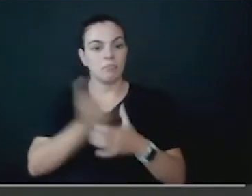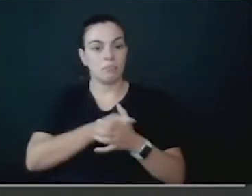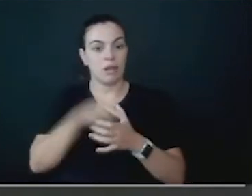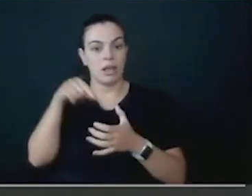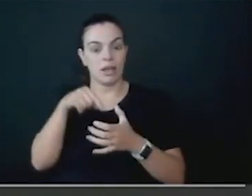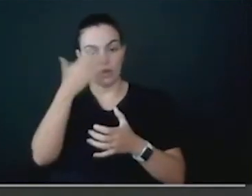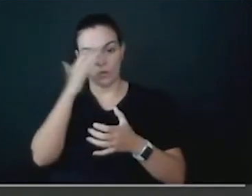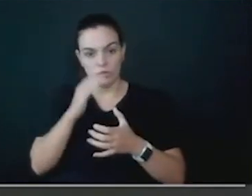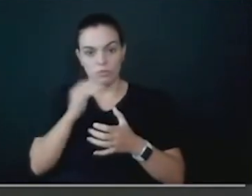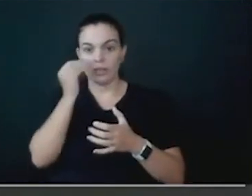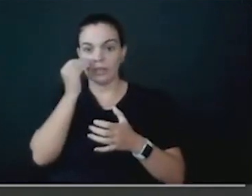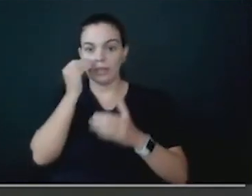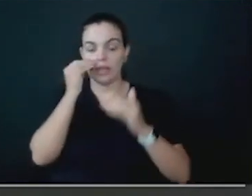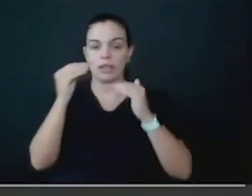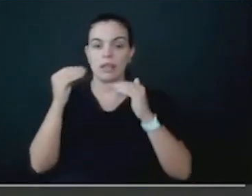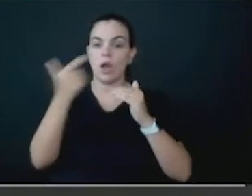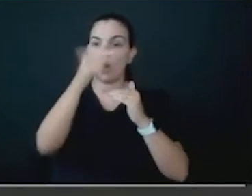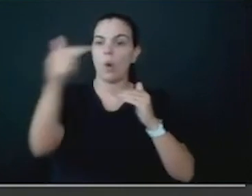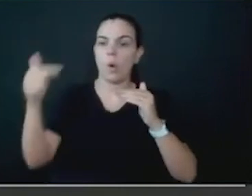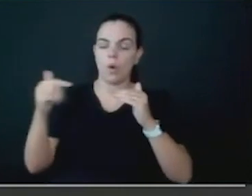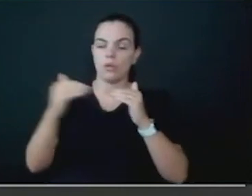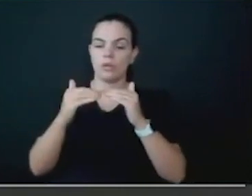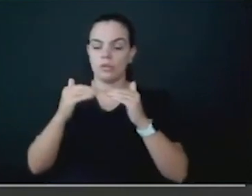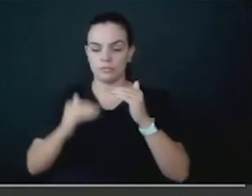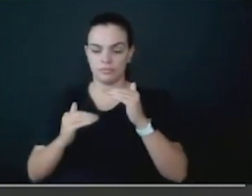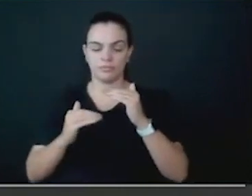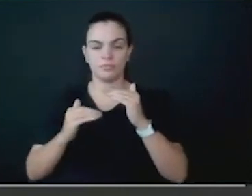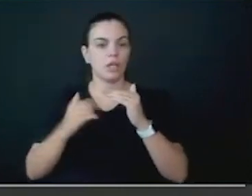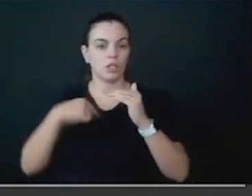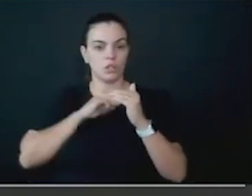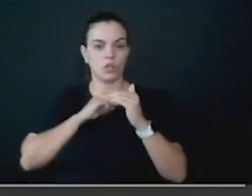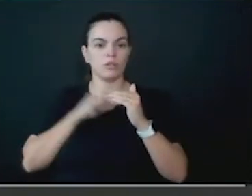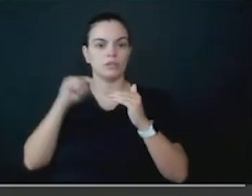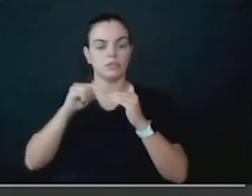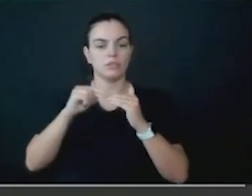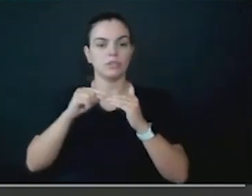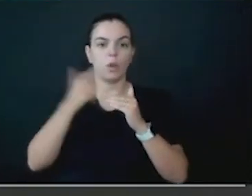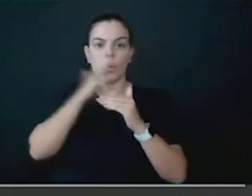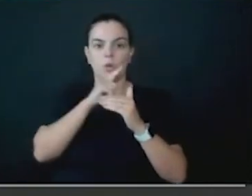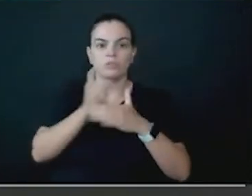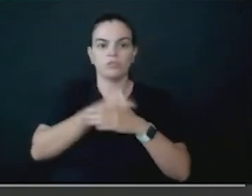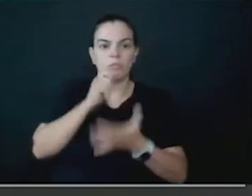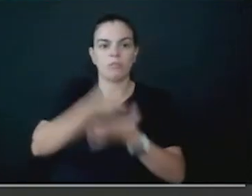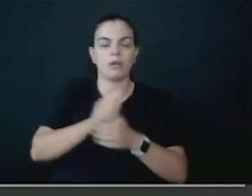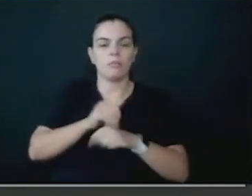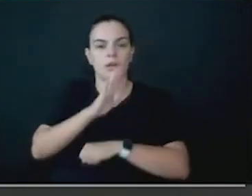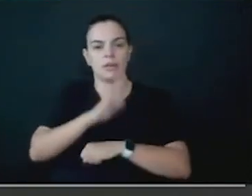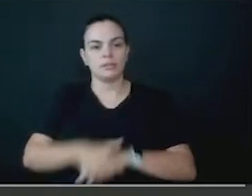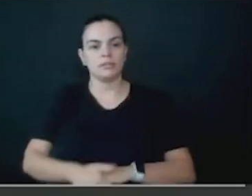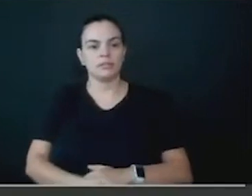metade ali, 13,01. E manter o índice de gastos com o pessoal abaixo de 54%, nós estamos